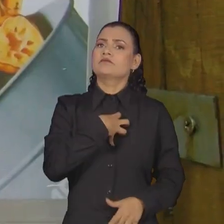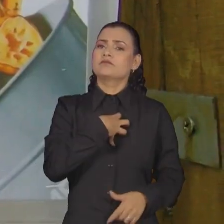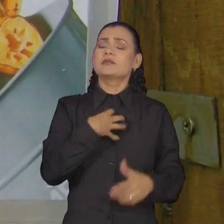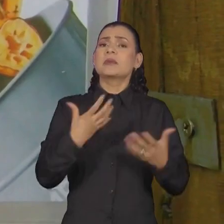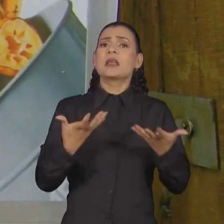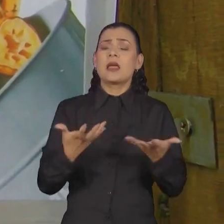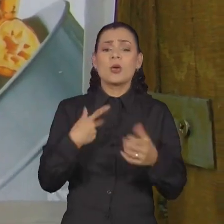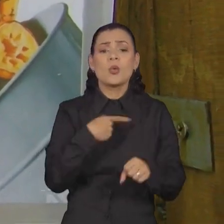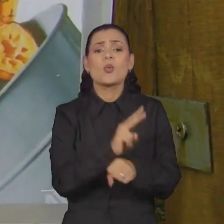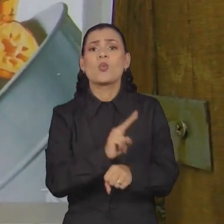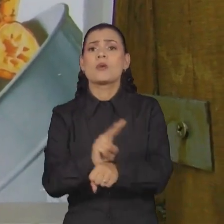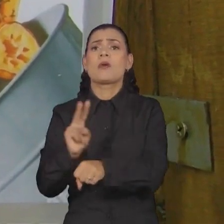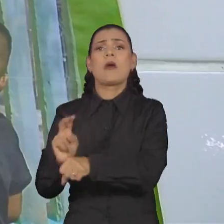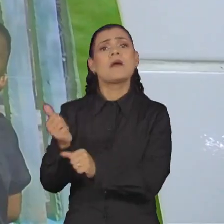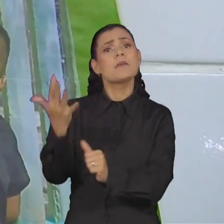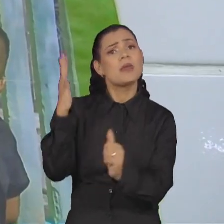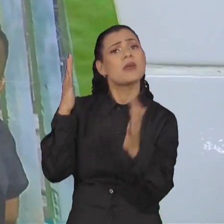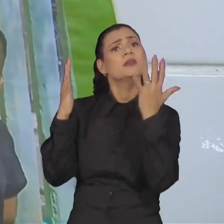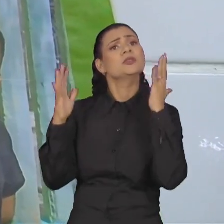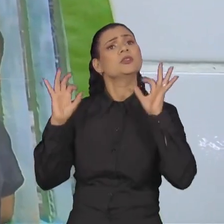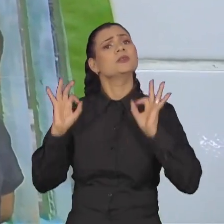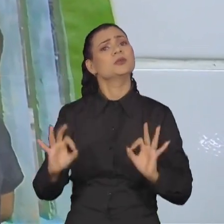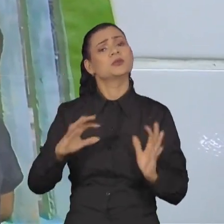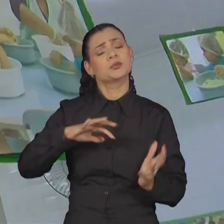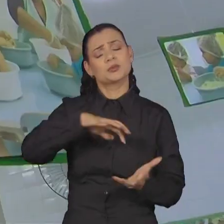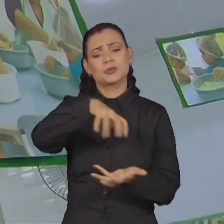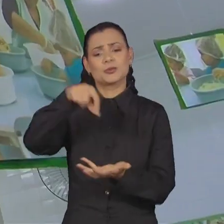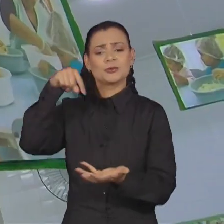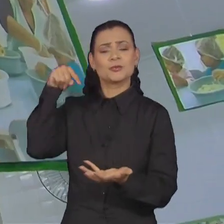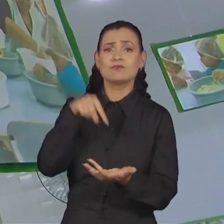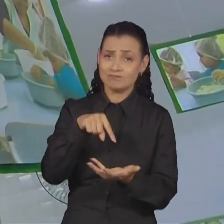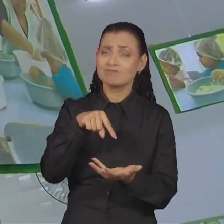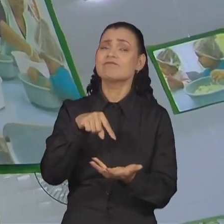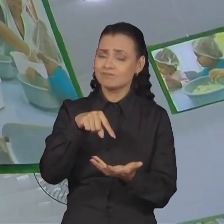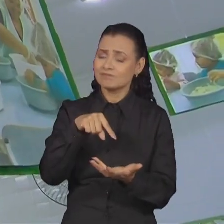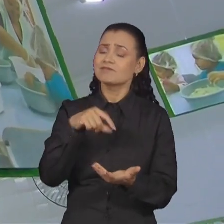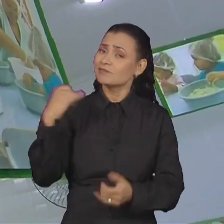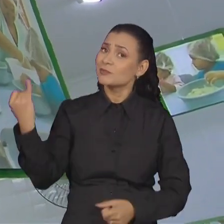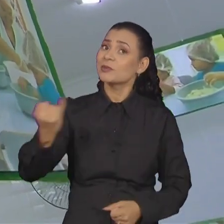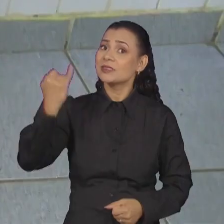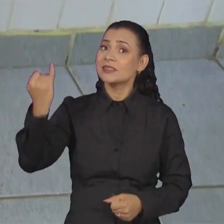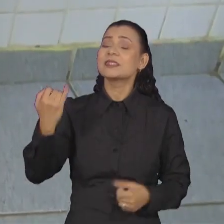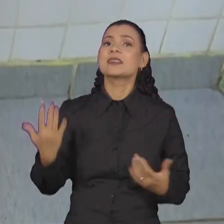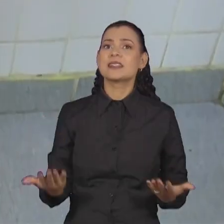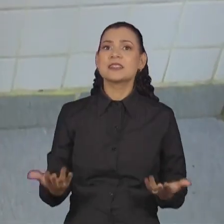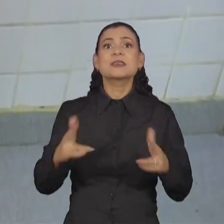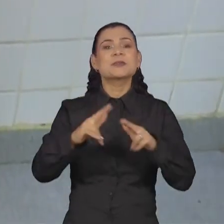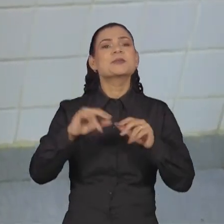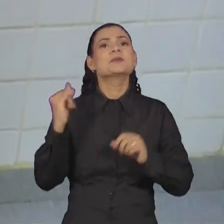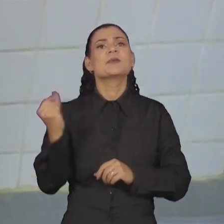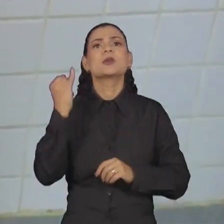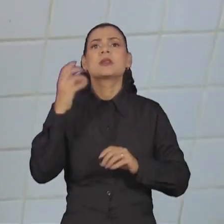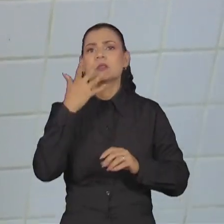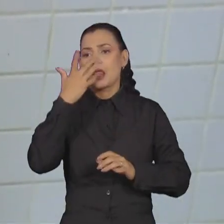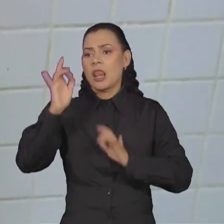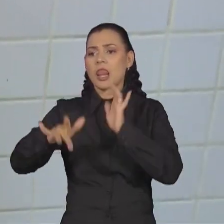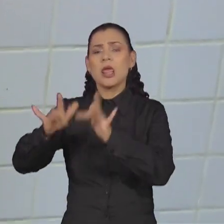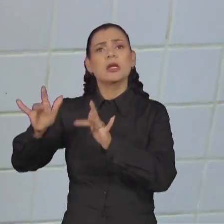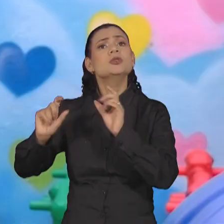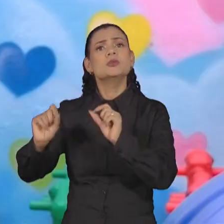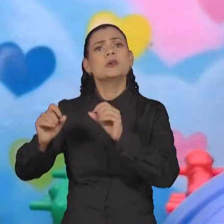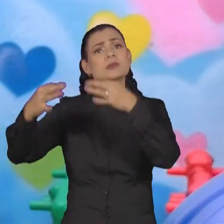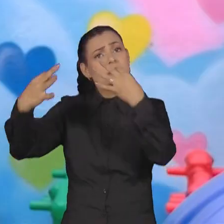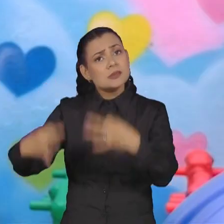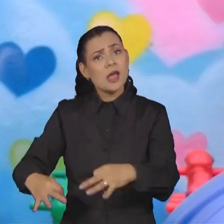de nós cuidarmos realmente do nosso planeta. E ele funciona reforçando a importância do descarte correto do